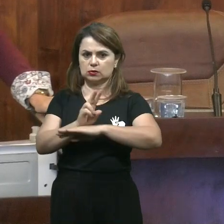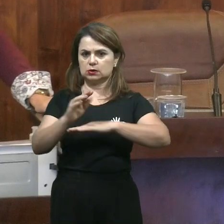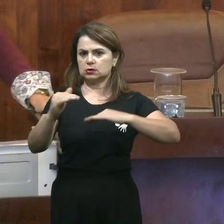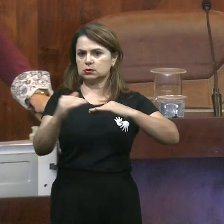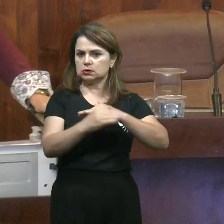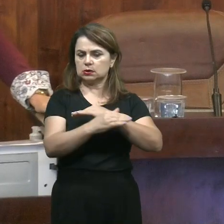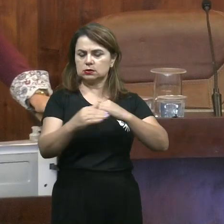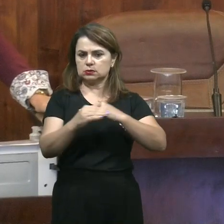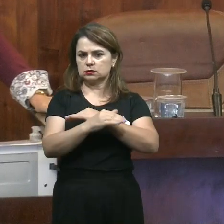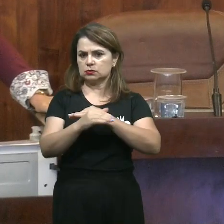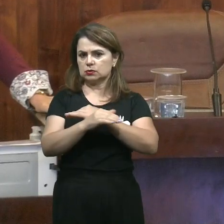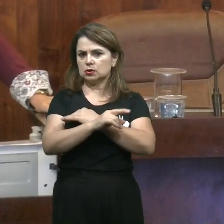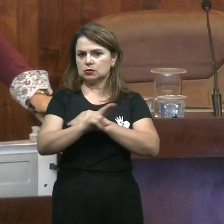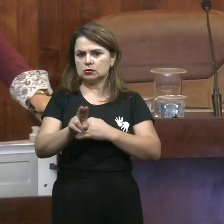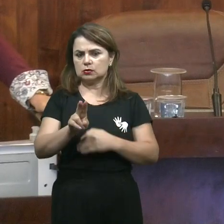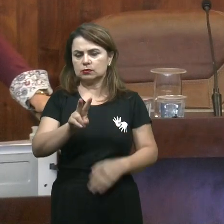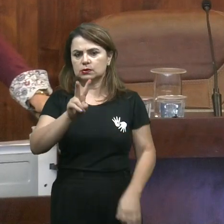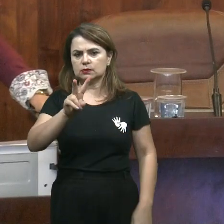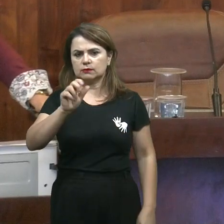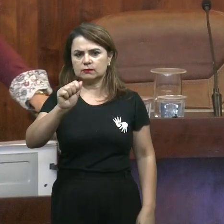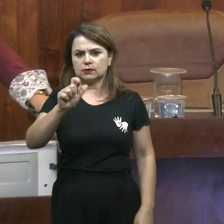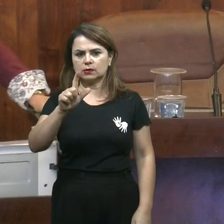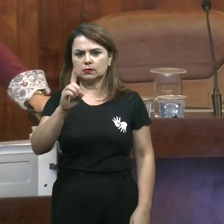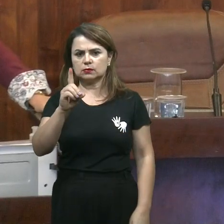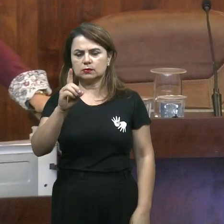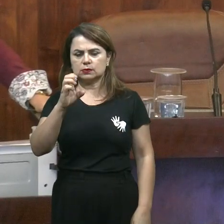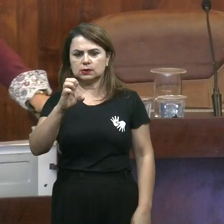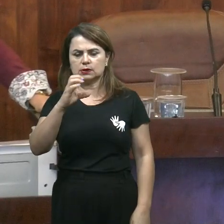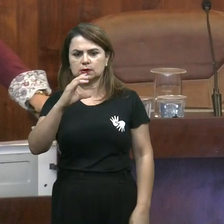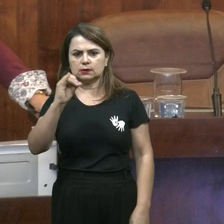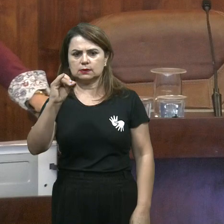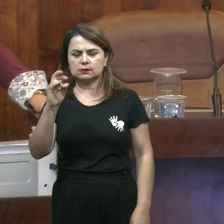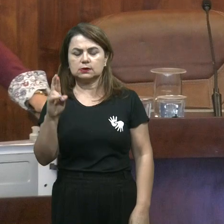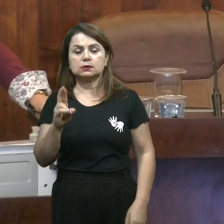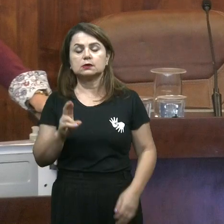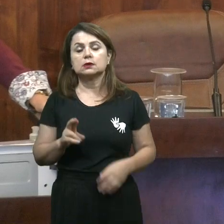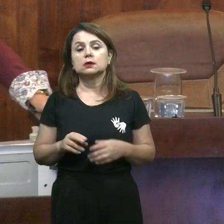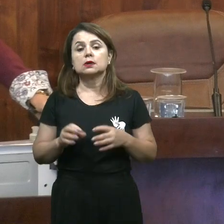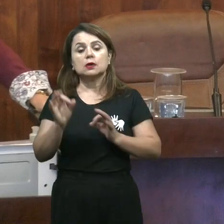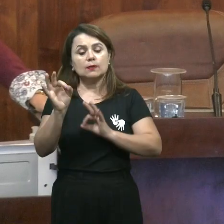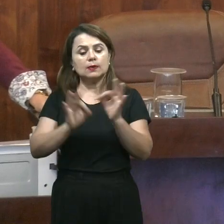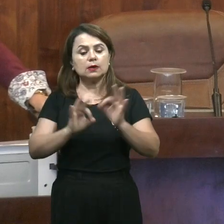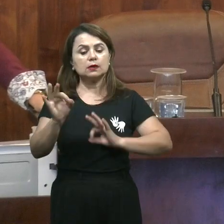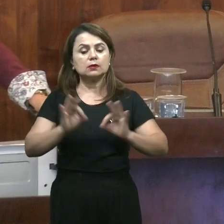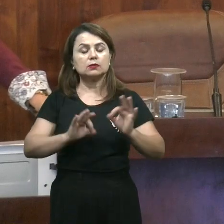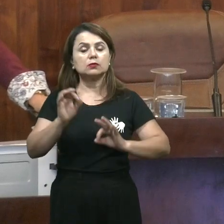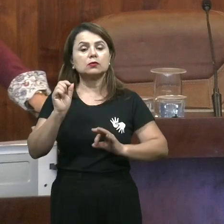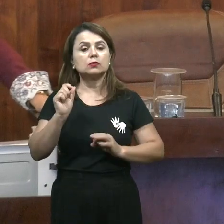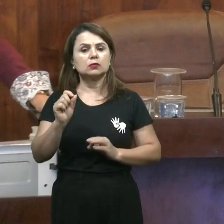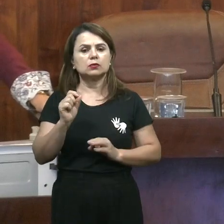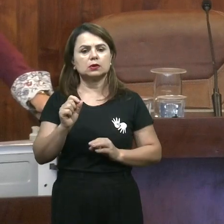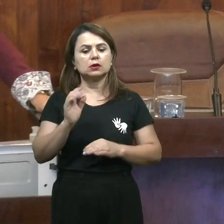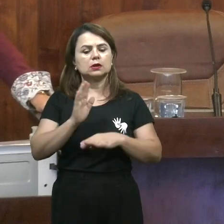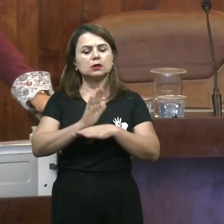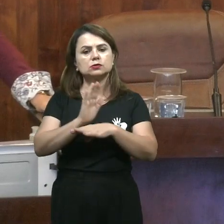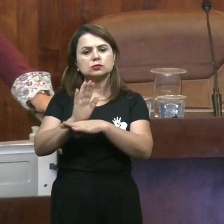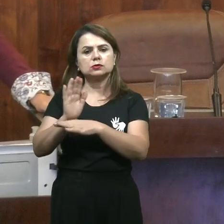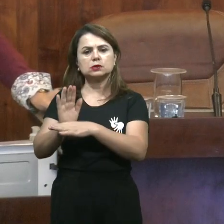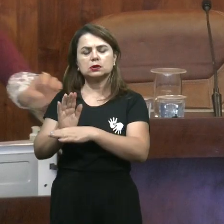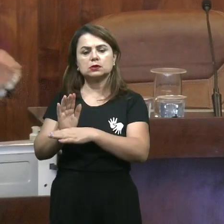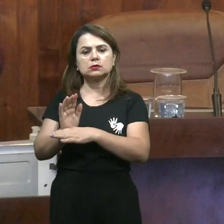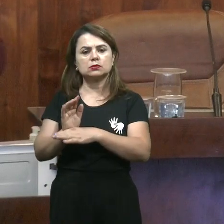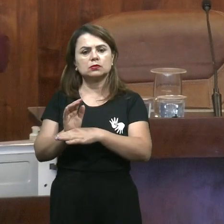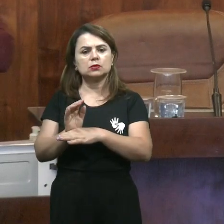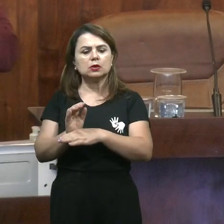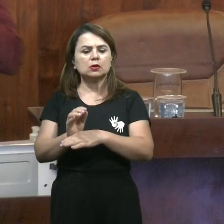Fogaça, informar sobre a possibilidade de realizar estudos e ações que auxiliem na educação e